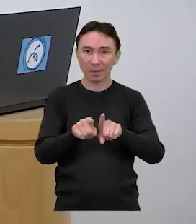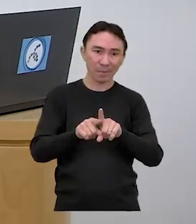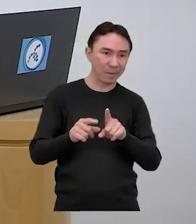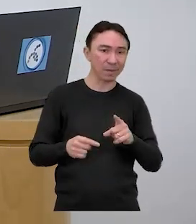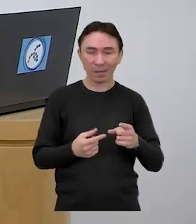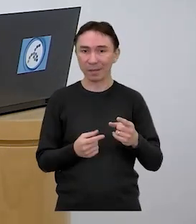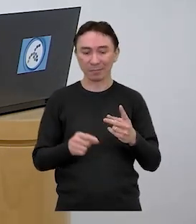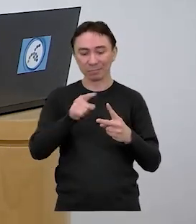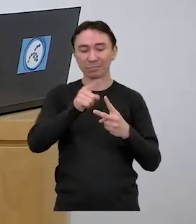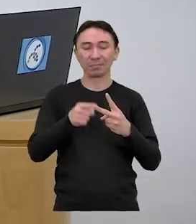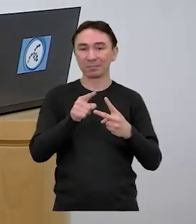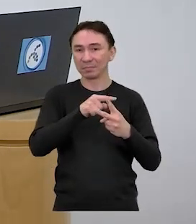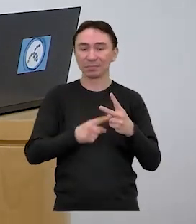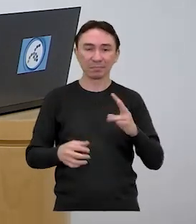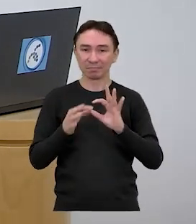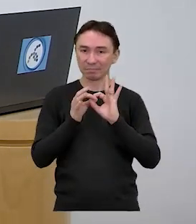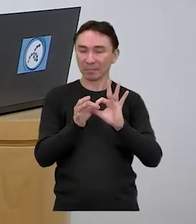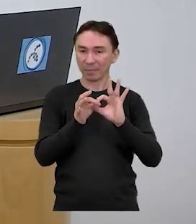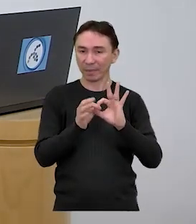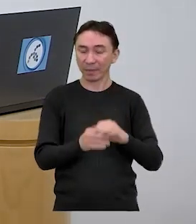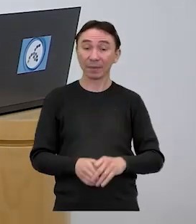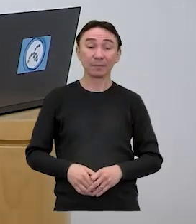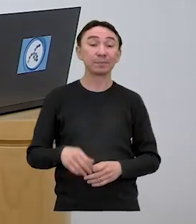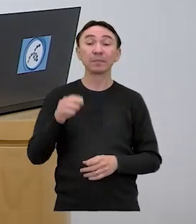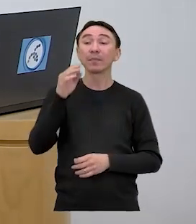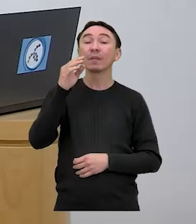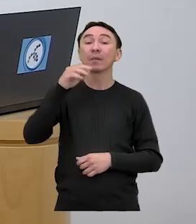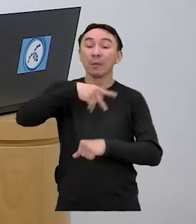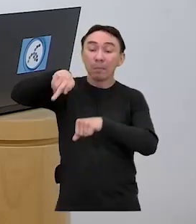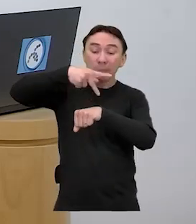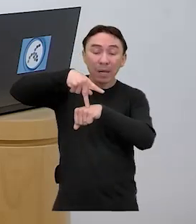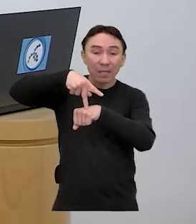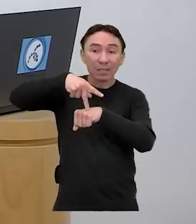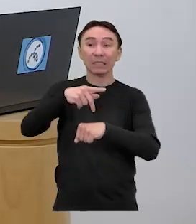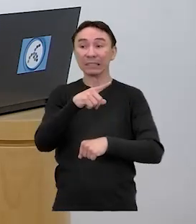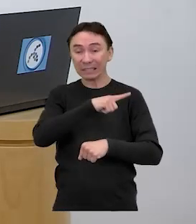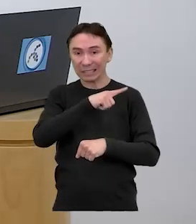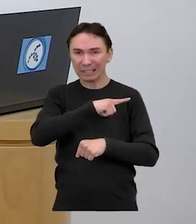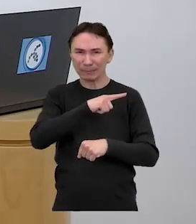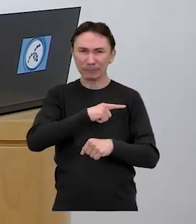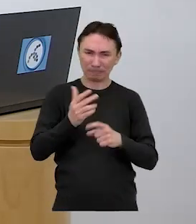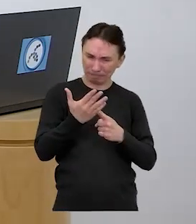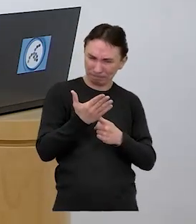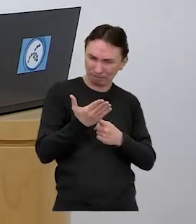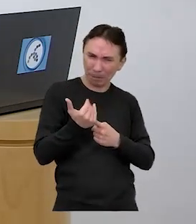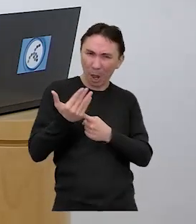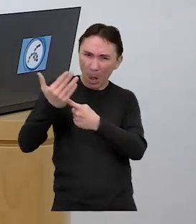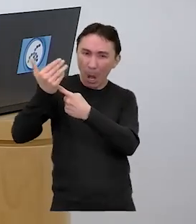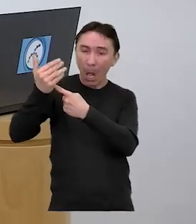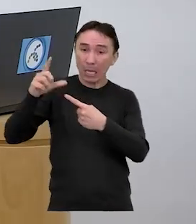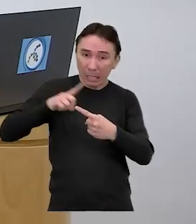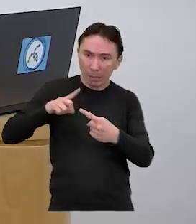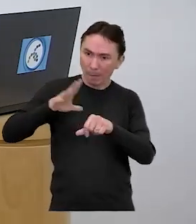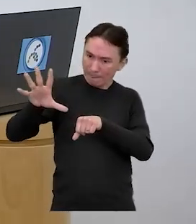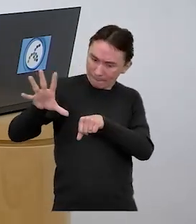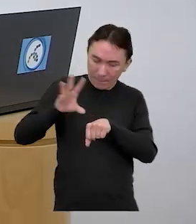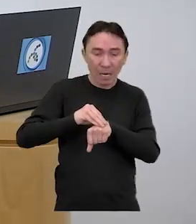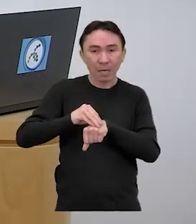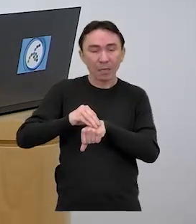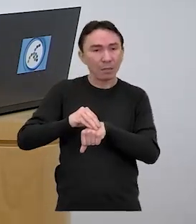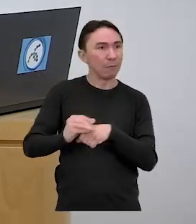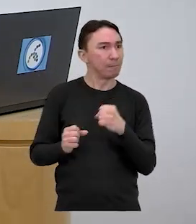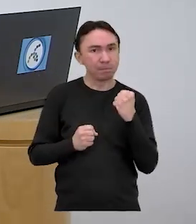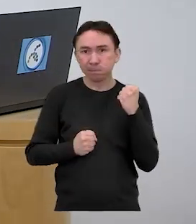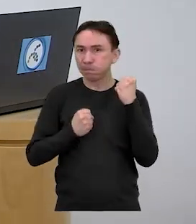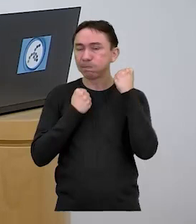essa tecnologia nas mãos, ele vai ter um grande poder, né? Não é só o poder econômico, tem outros poderes aí que